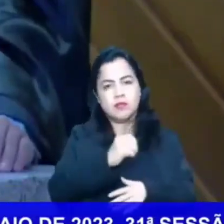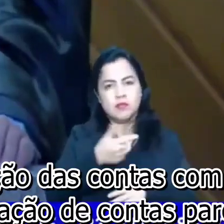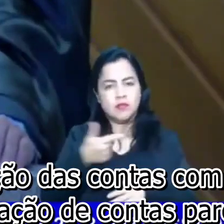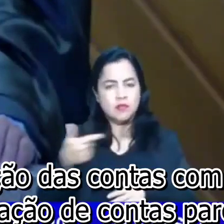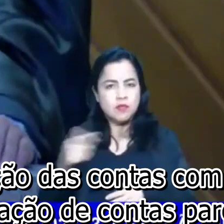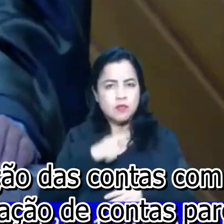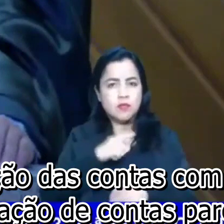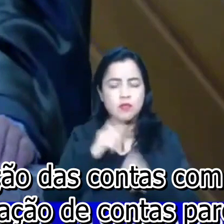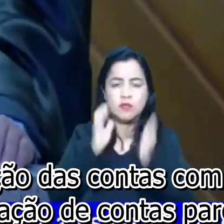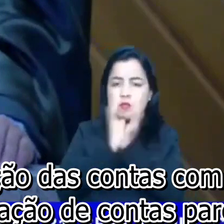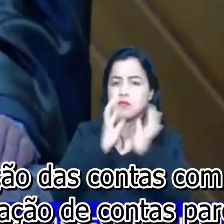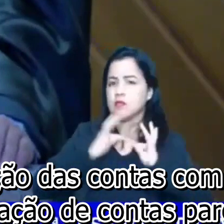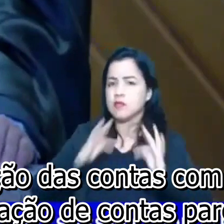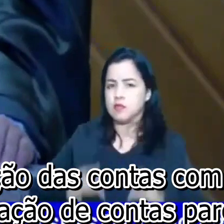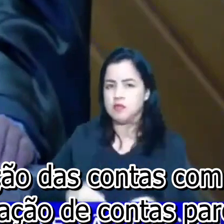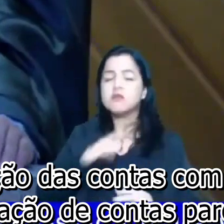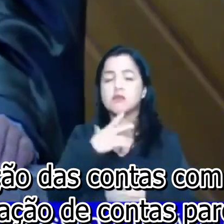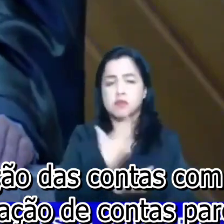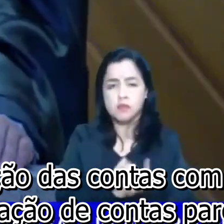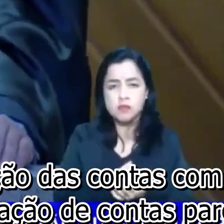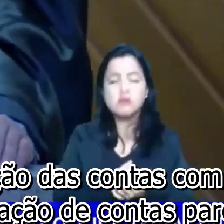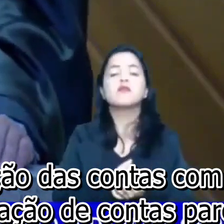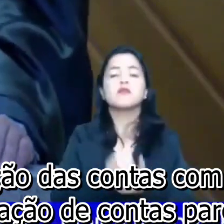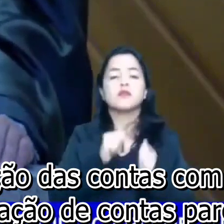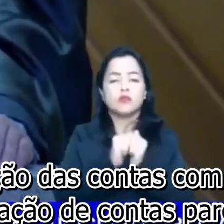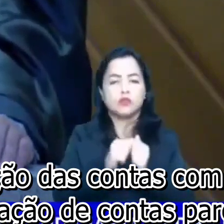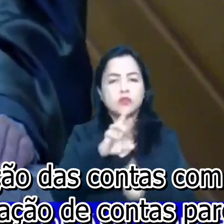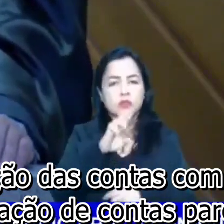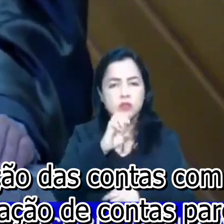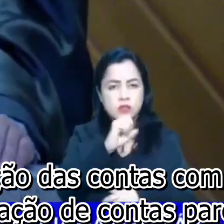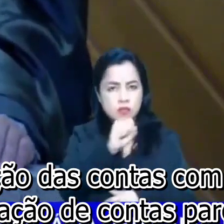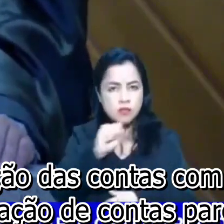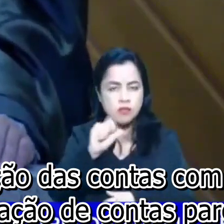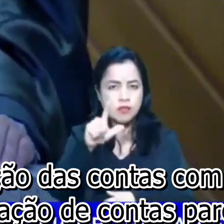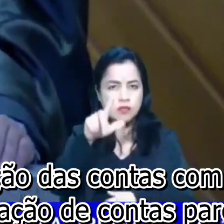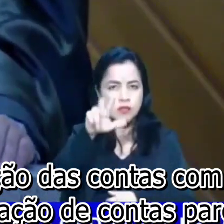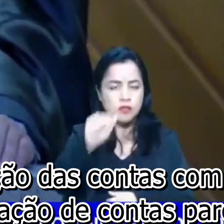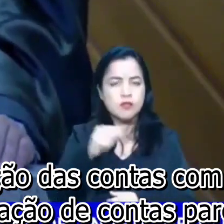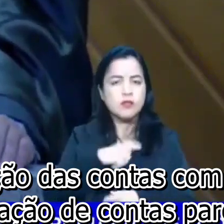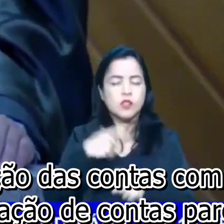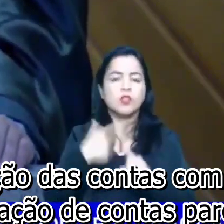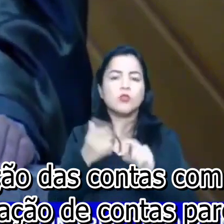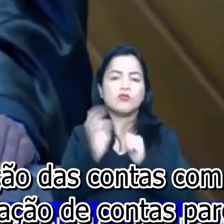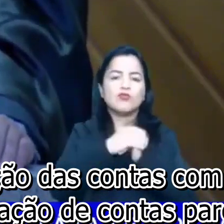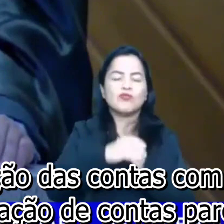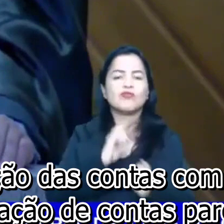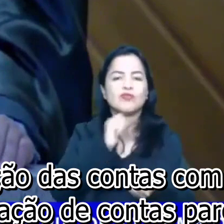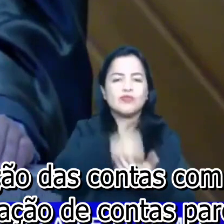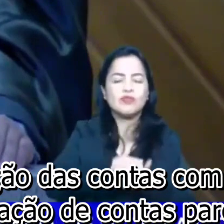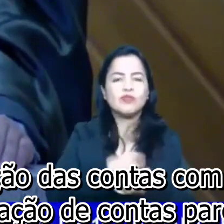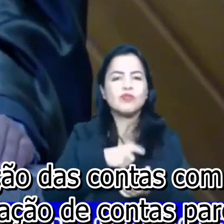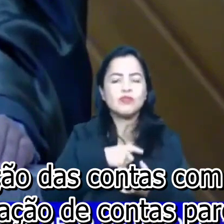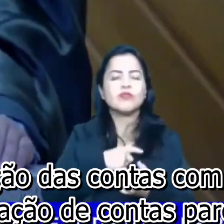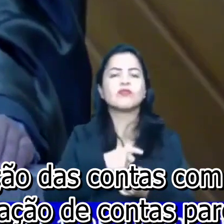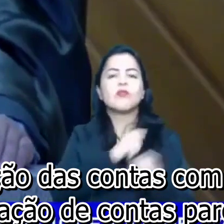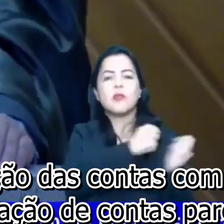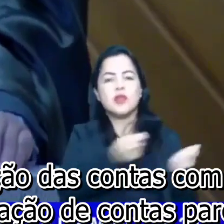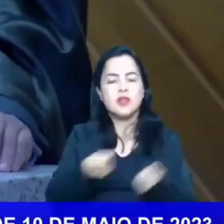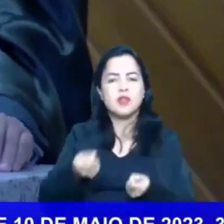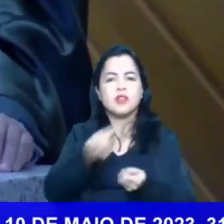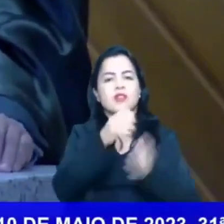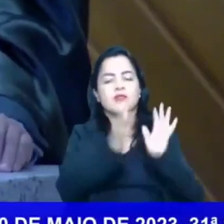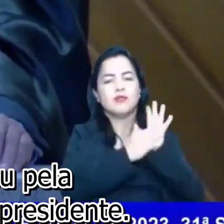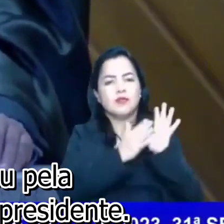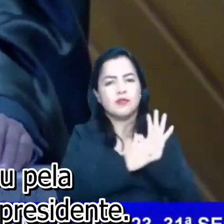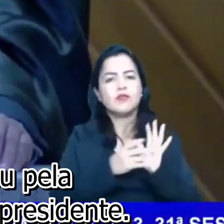conclusivo, a unidade técnica sugeriu a aprovação das contas com ressalva, em razão da omissão de gastos eleitorais na prestação de contas parcial. O